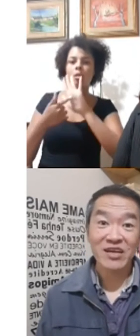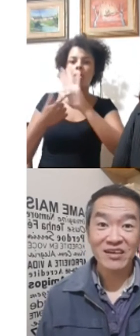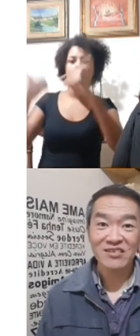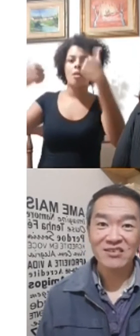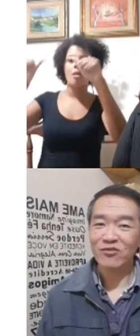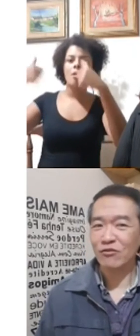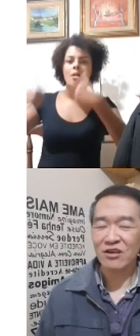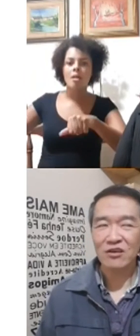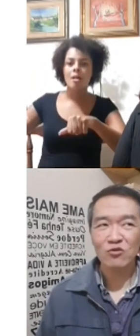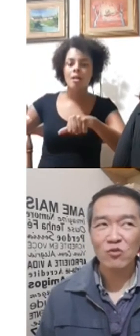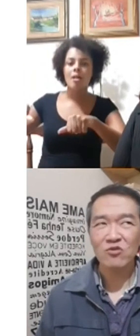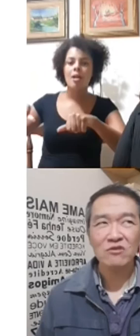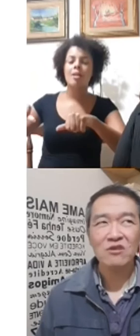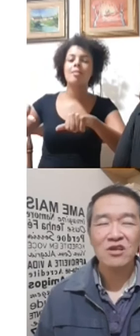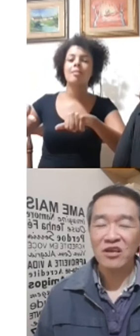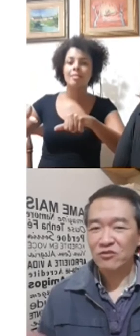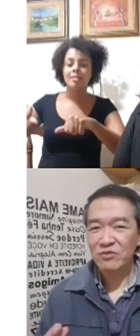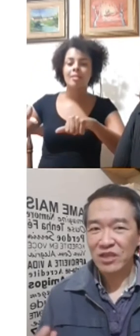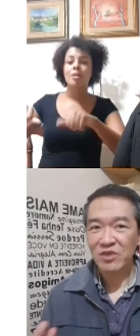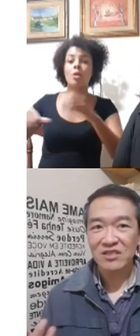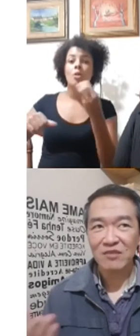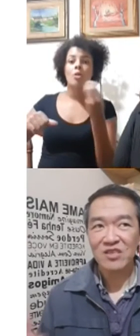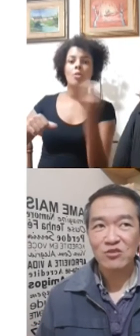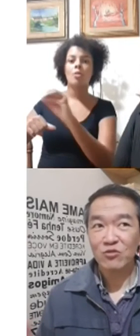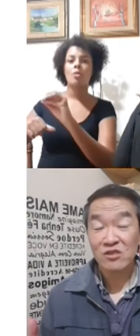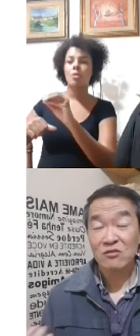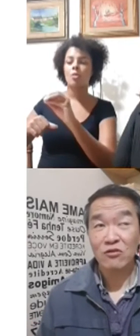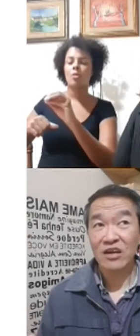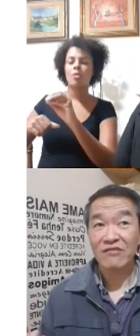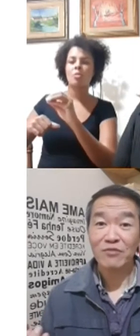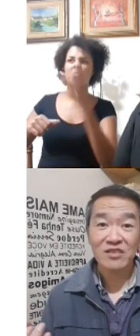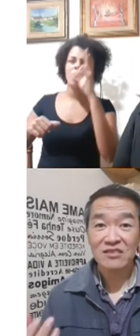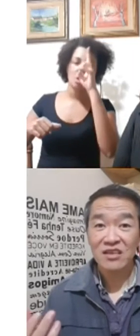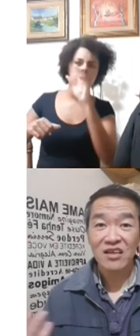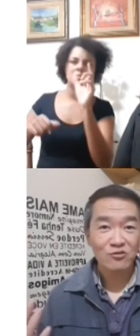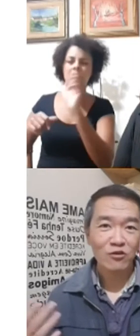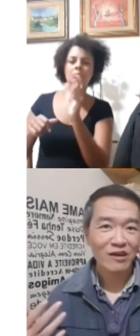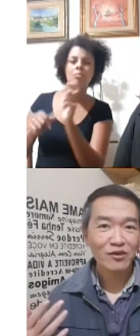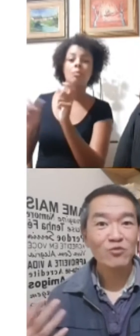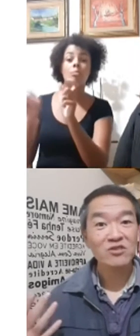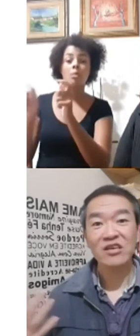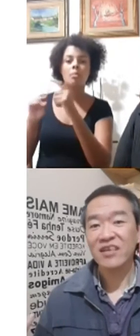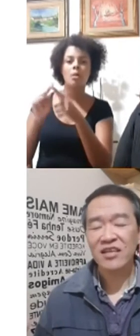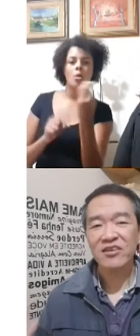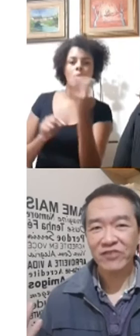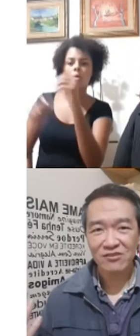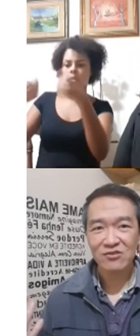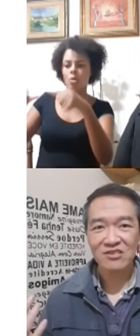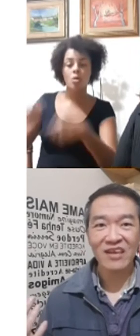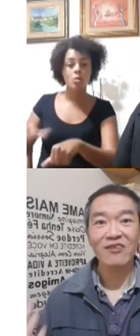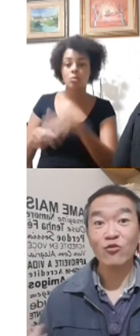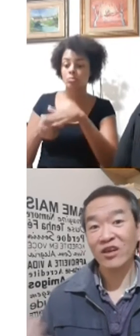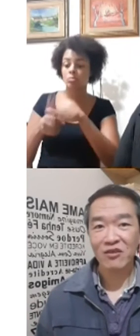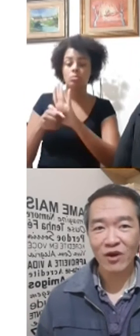da fabricante colocando como, eu não me lembro exatamente como se colocava, mas eles colocavam como se aquele